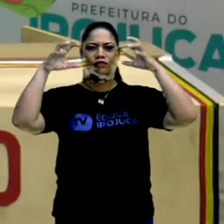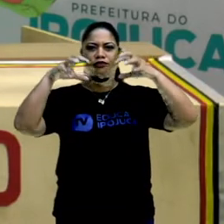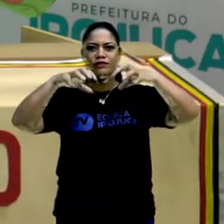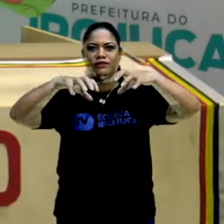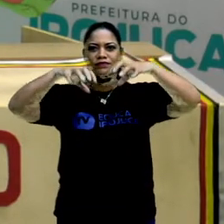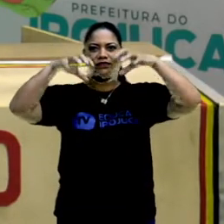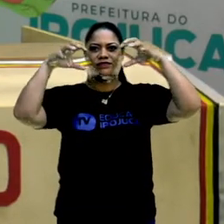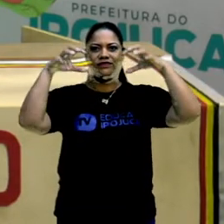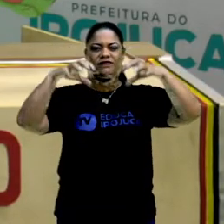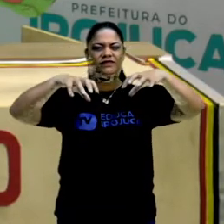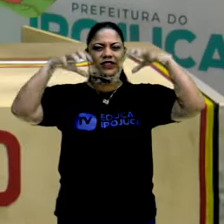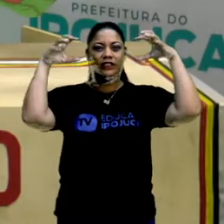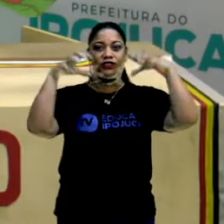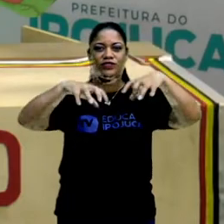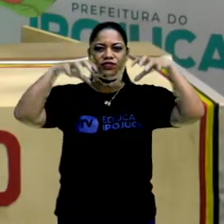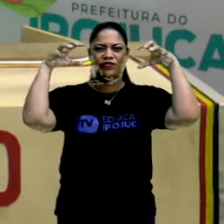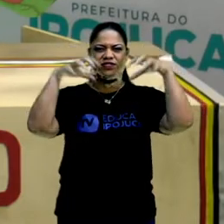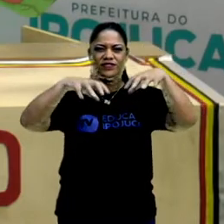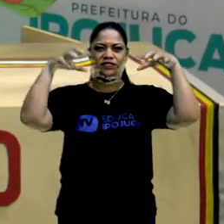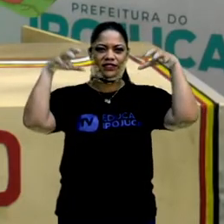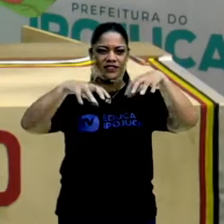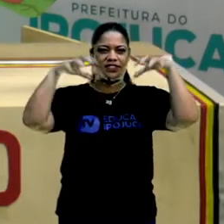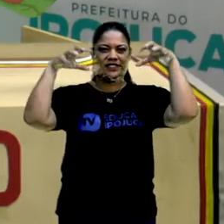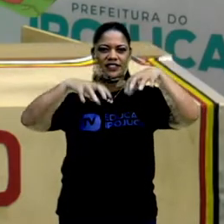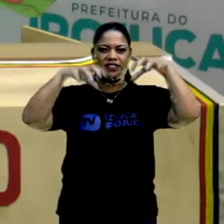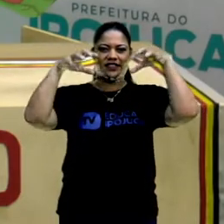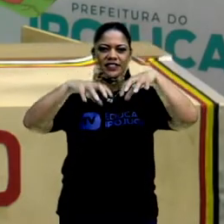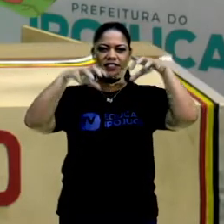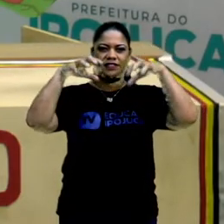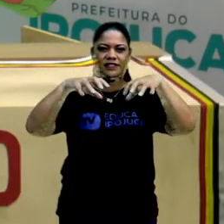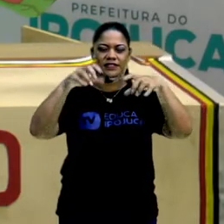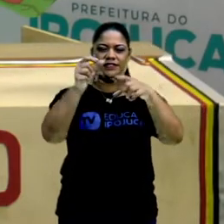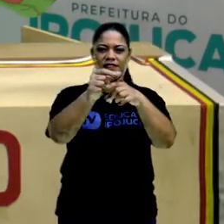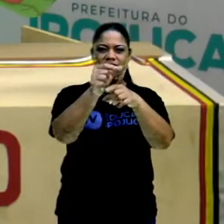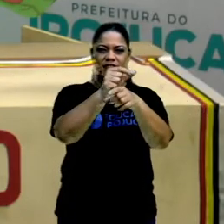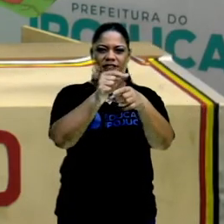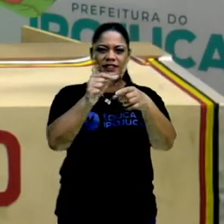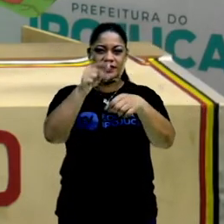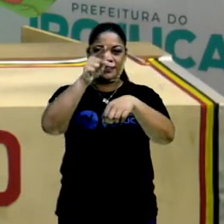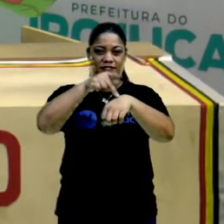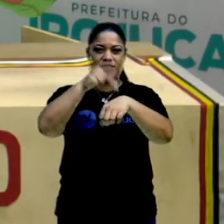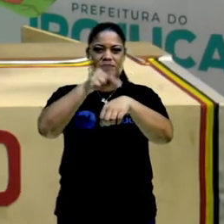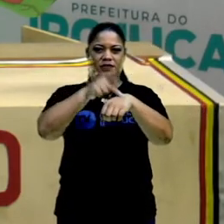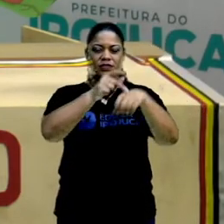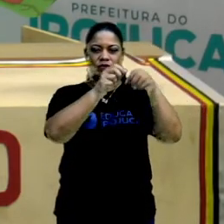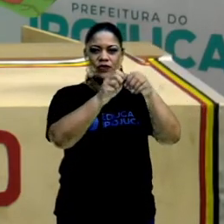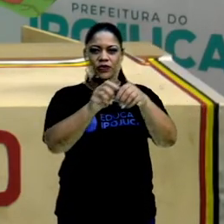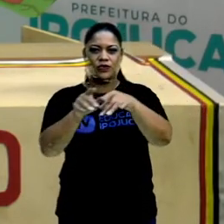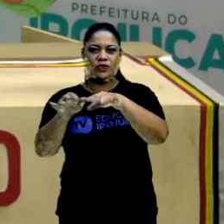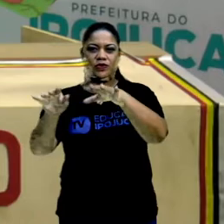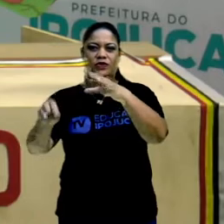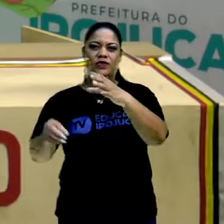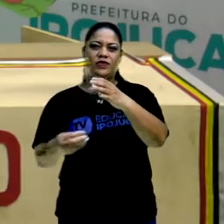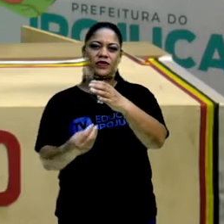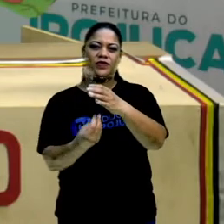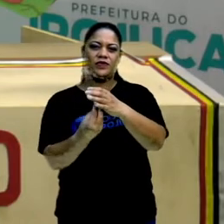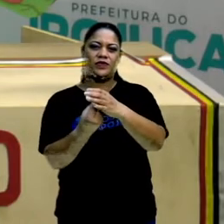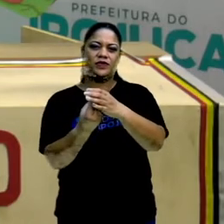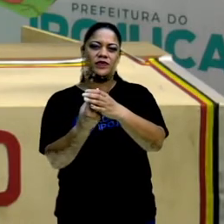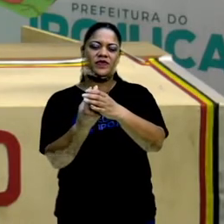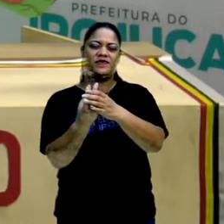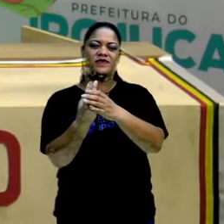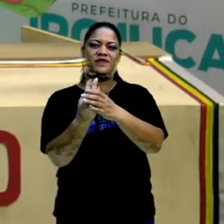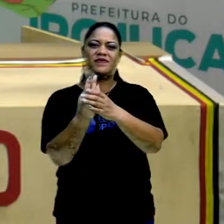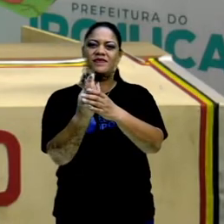chuva bem forte, carregou entre as pedras e levou a plantinha, e ela